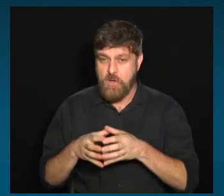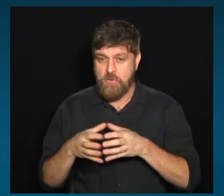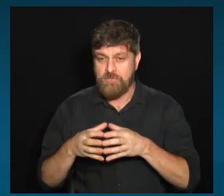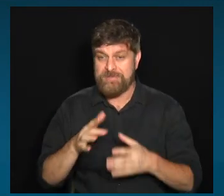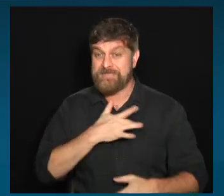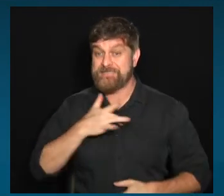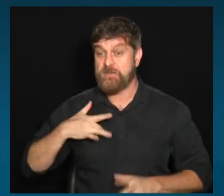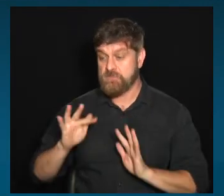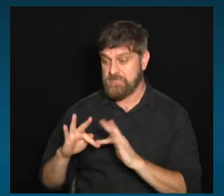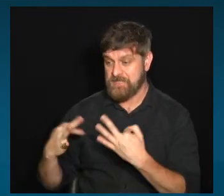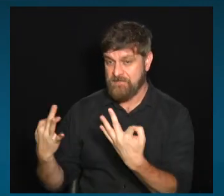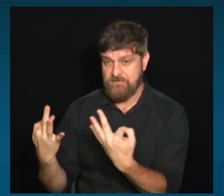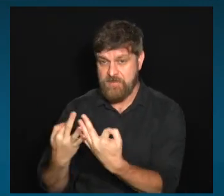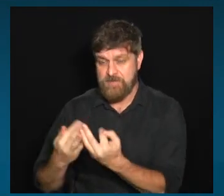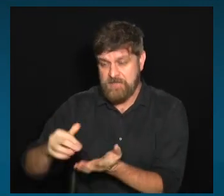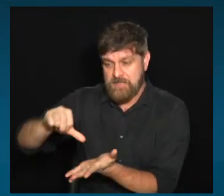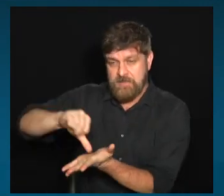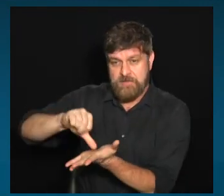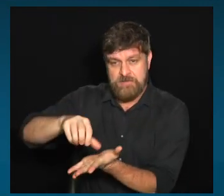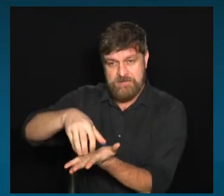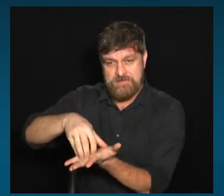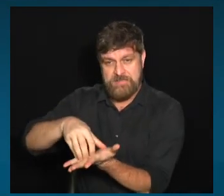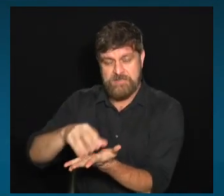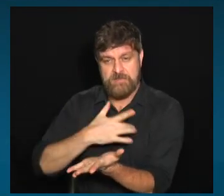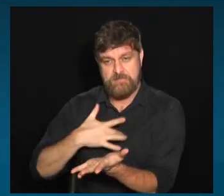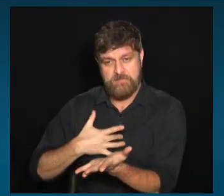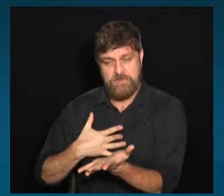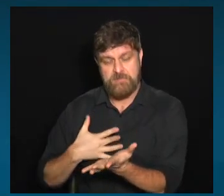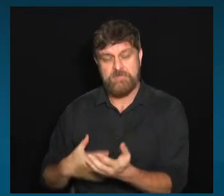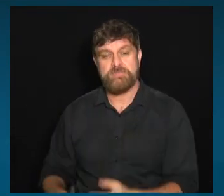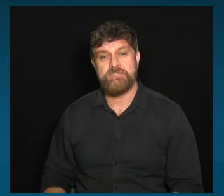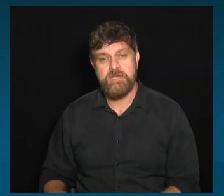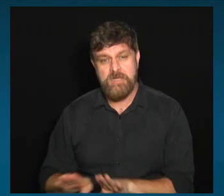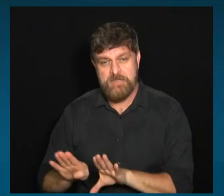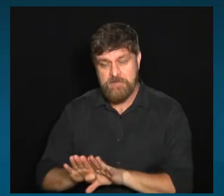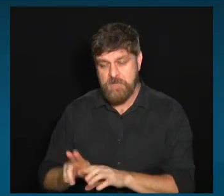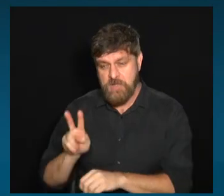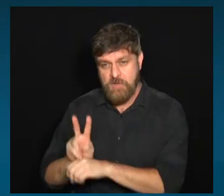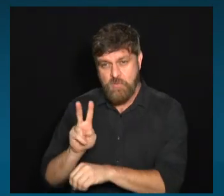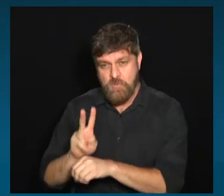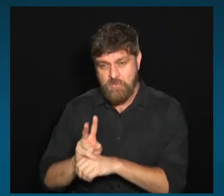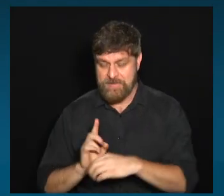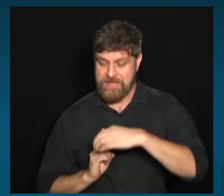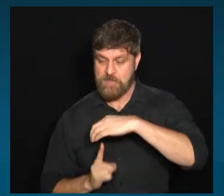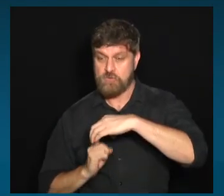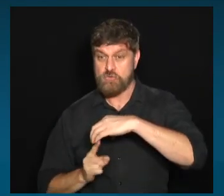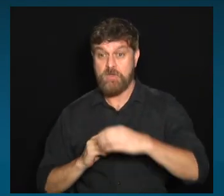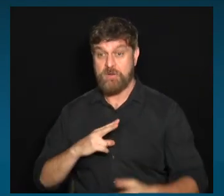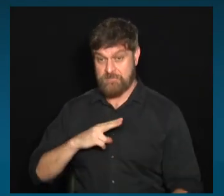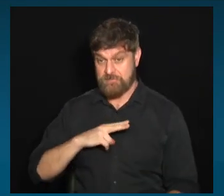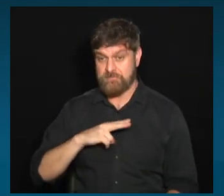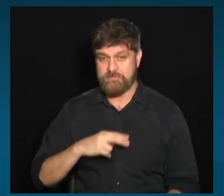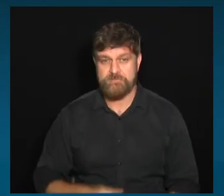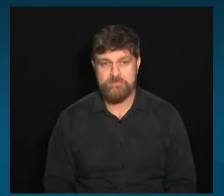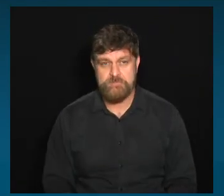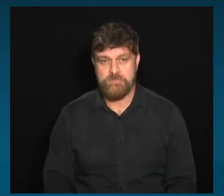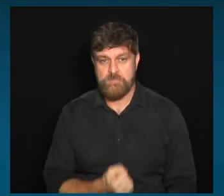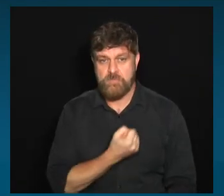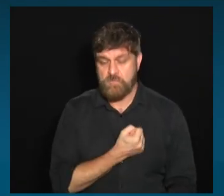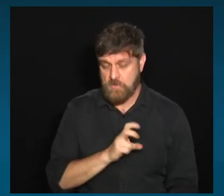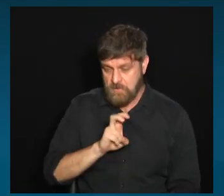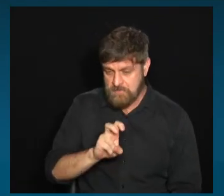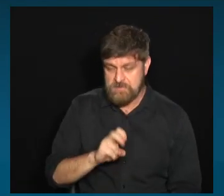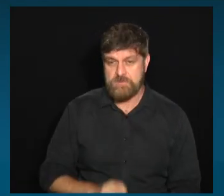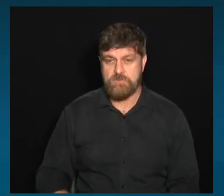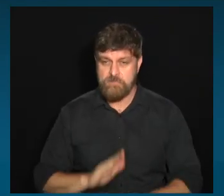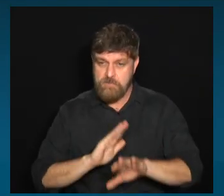da família, da Unidade Básica de Saúde da Prefeitura e também atende em consultório particular. O item 5 é o projeto de autoria